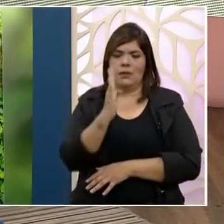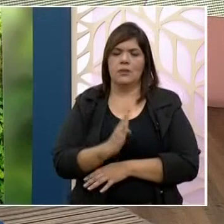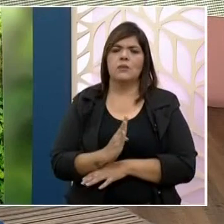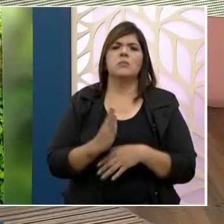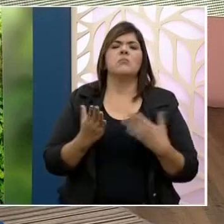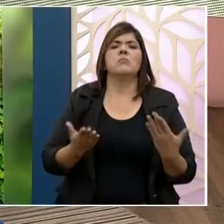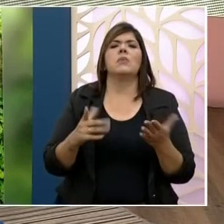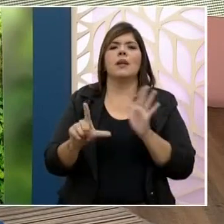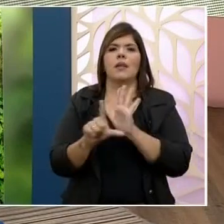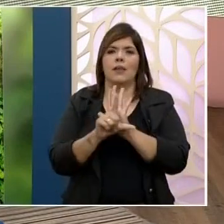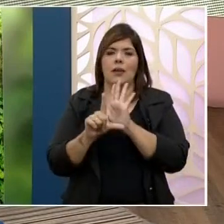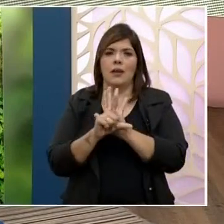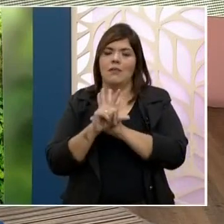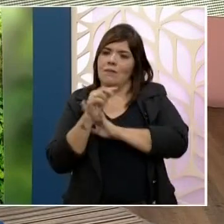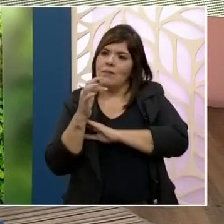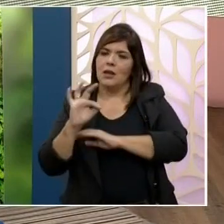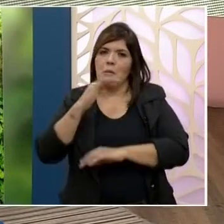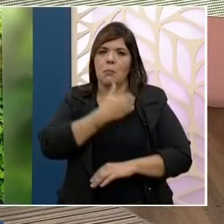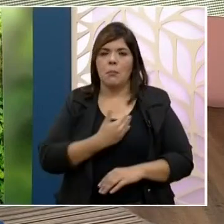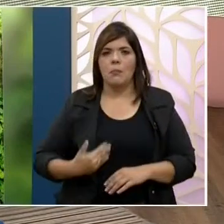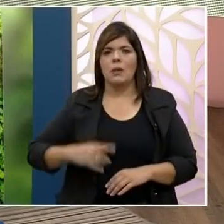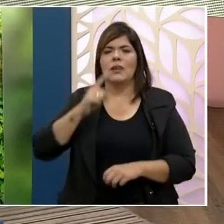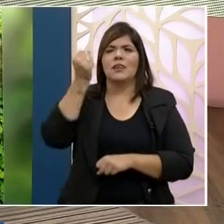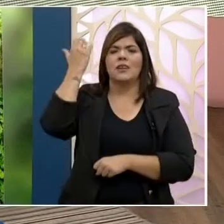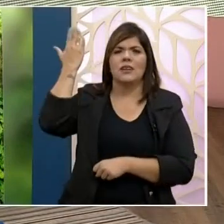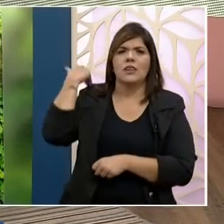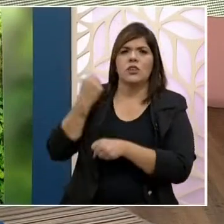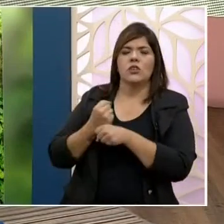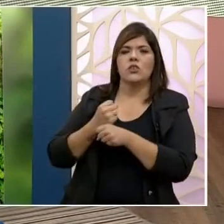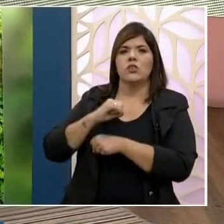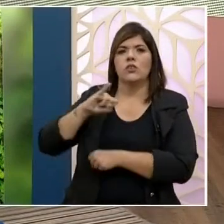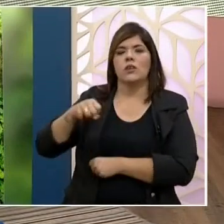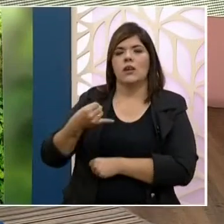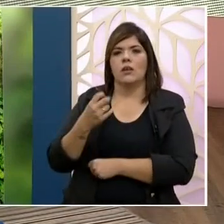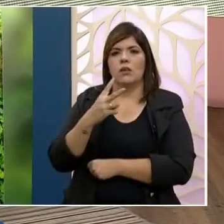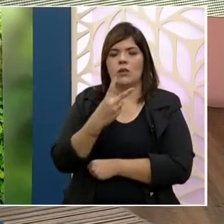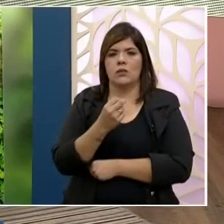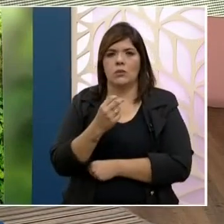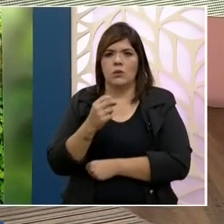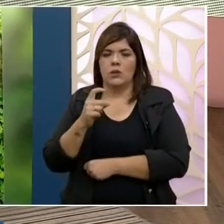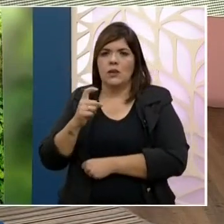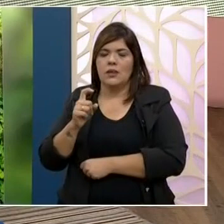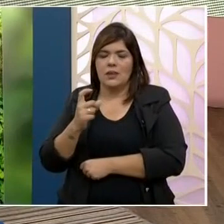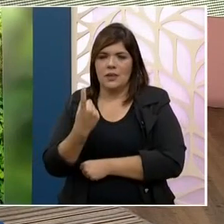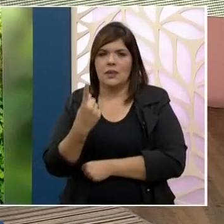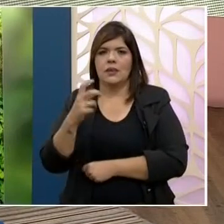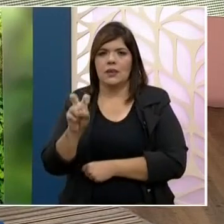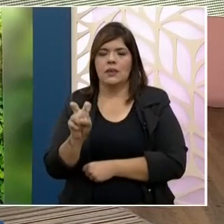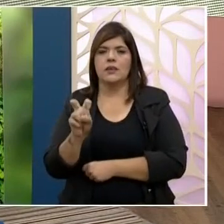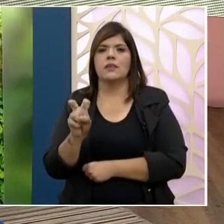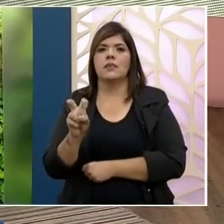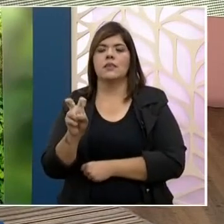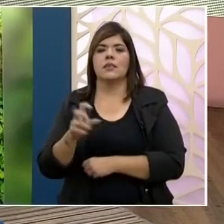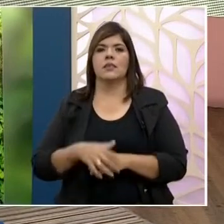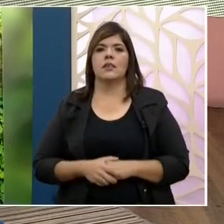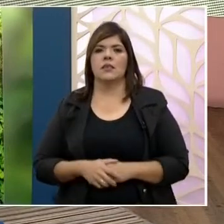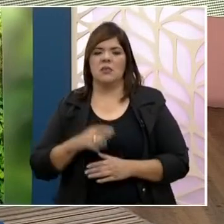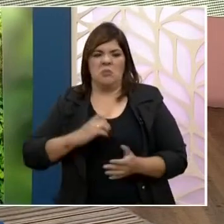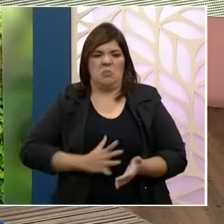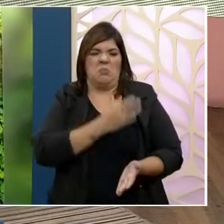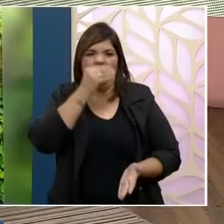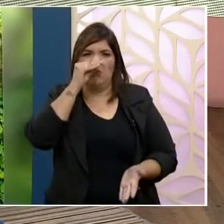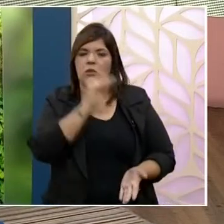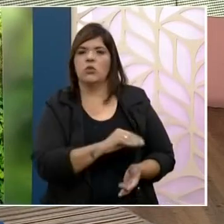Inclusão, ela é uma lei federal que desde janeiro de 2015 deixou de ser ato discriminatório e virou ato criminal. E